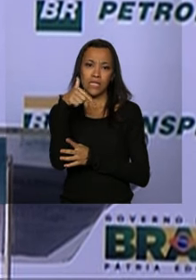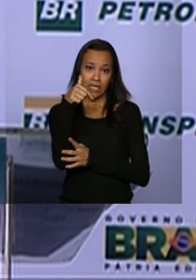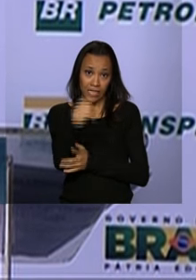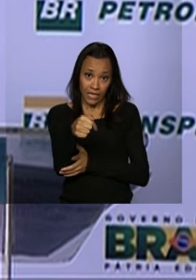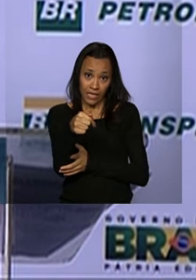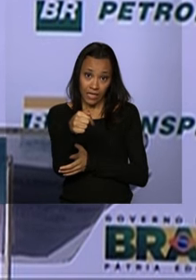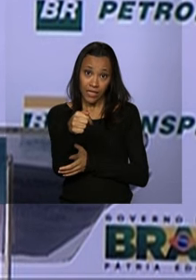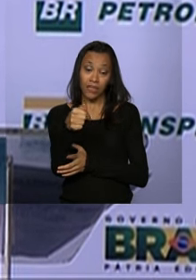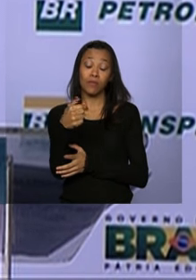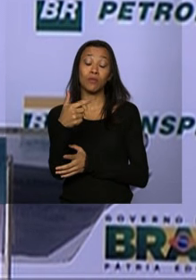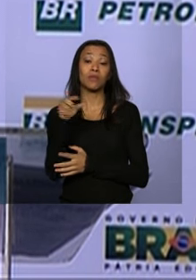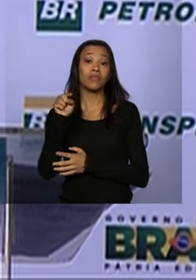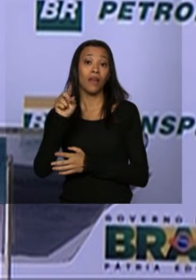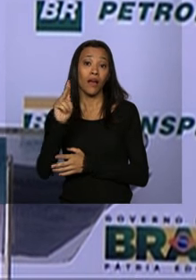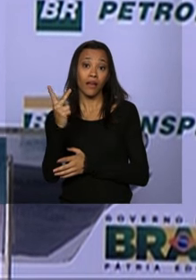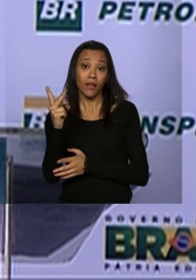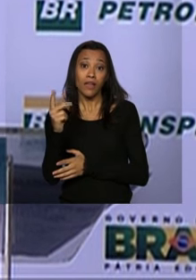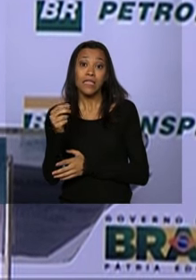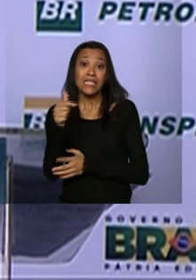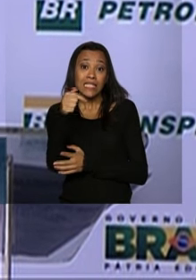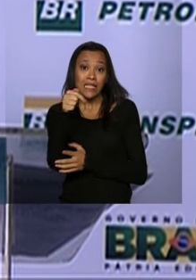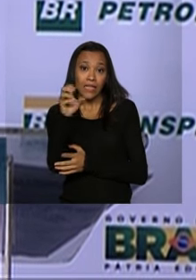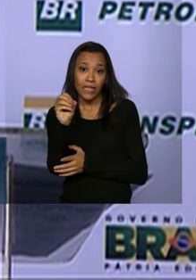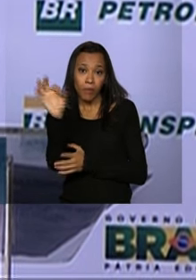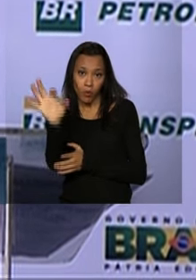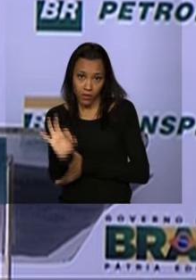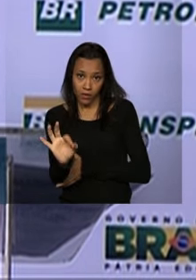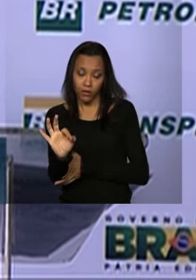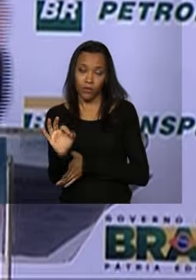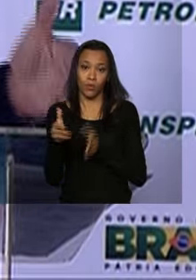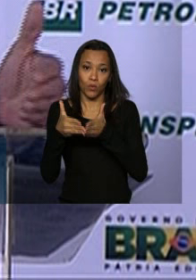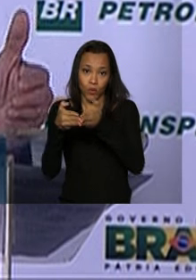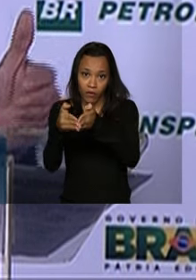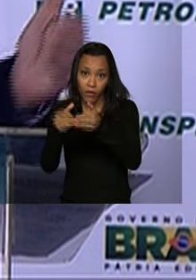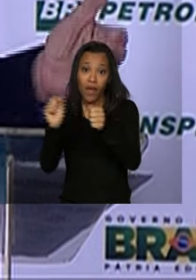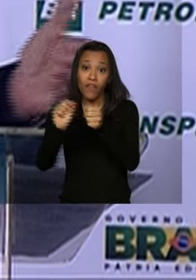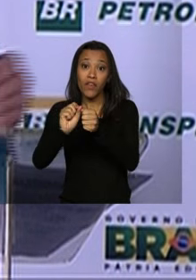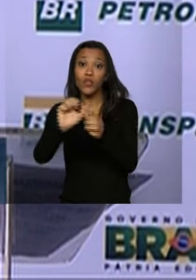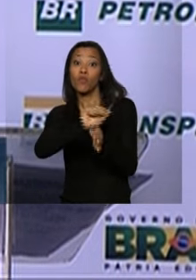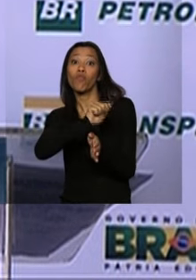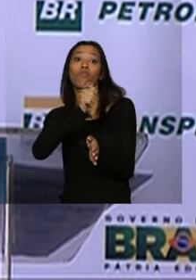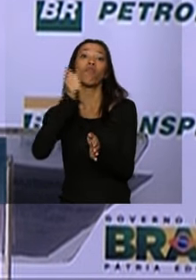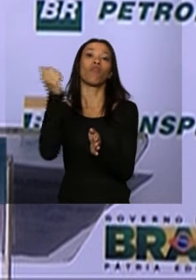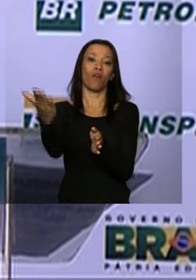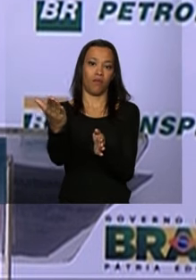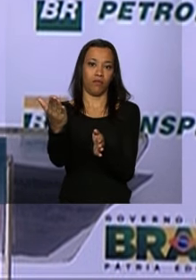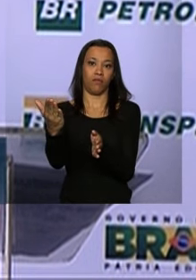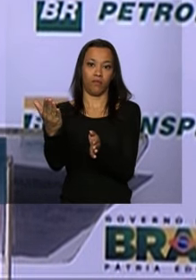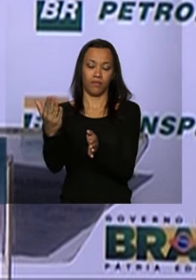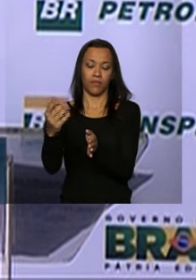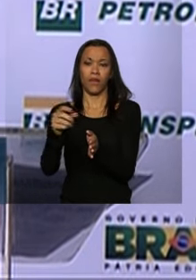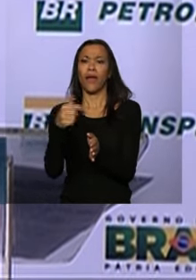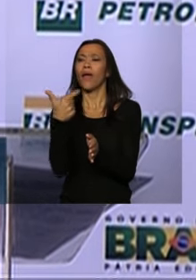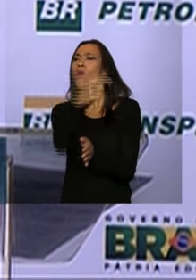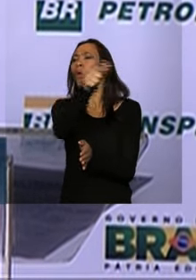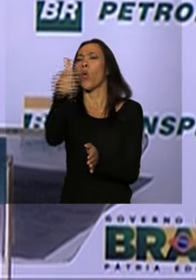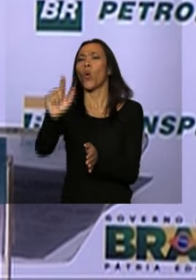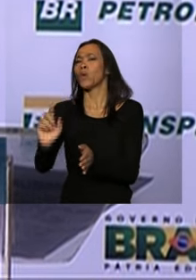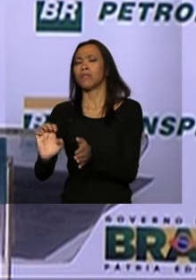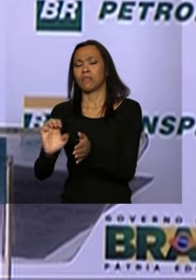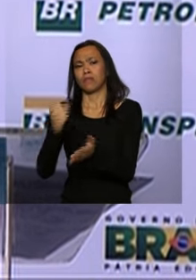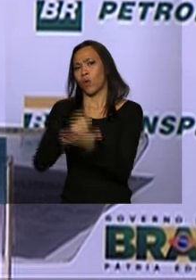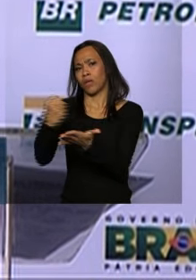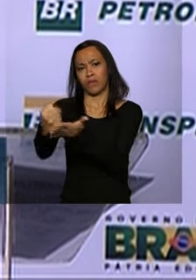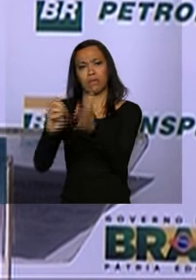700 mil HH, sendo que 70% do navio é feito fora do estaleiro principal. São empresas satélites,